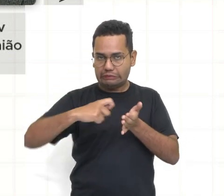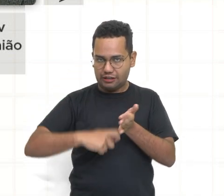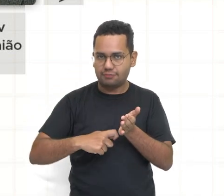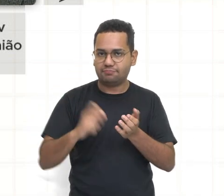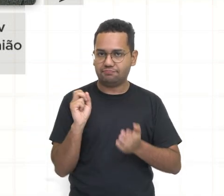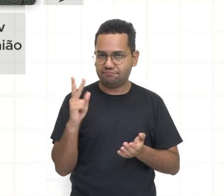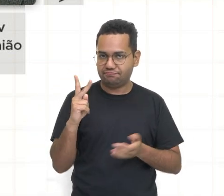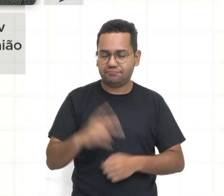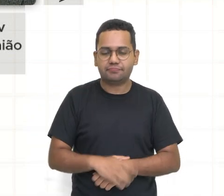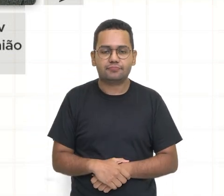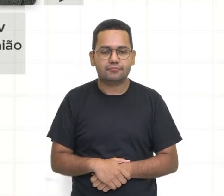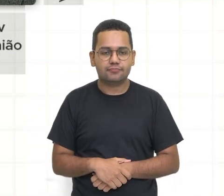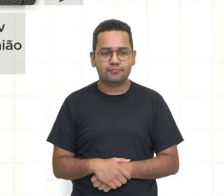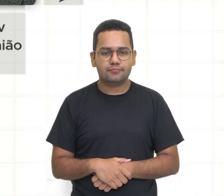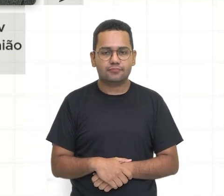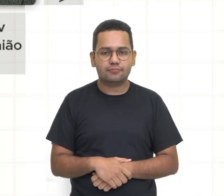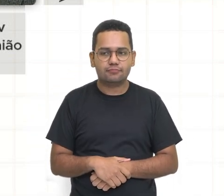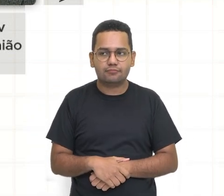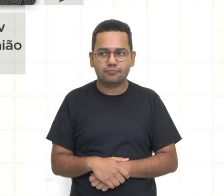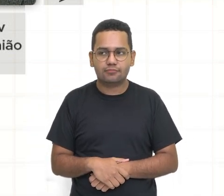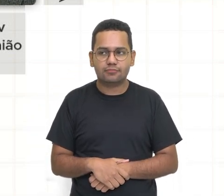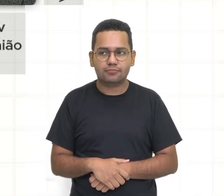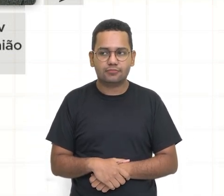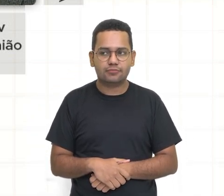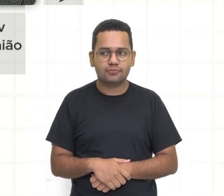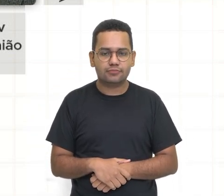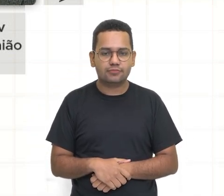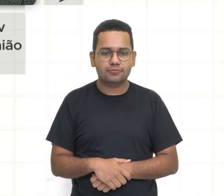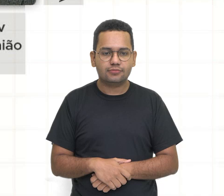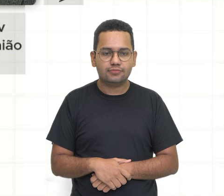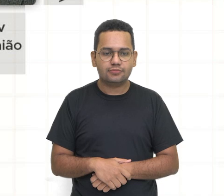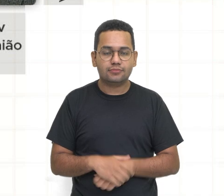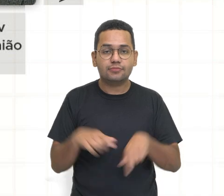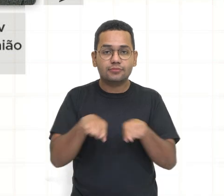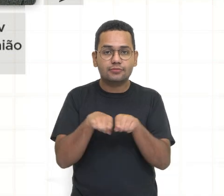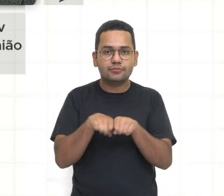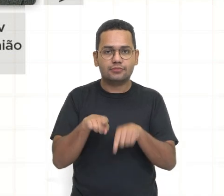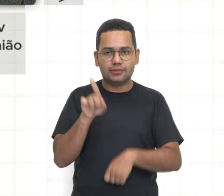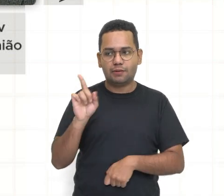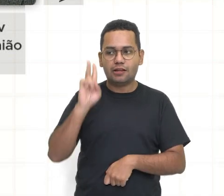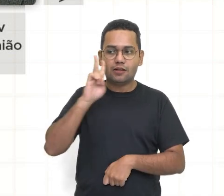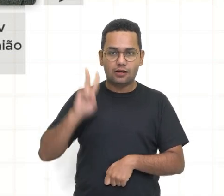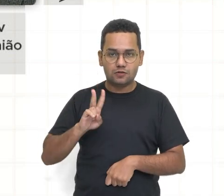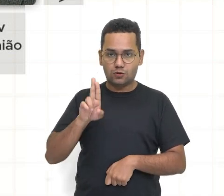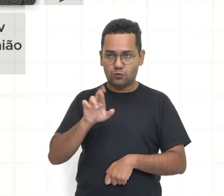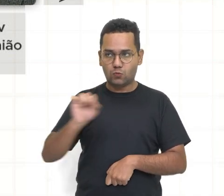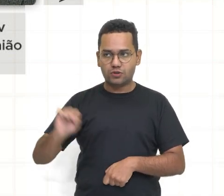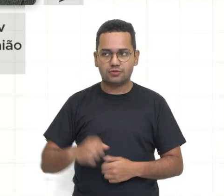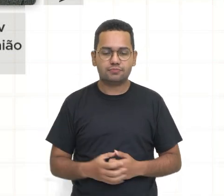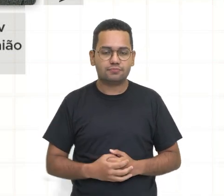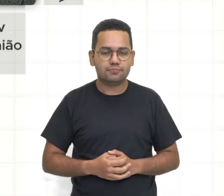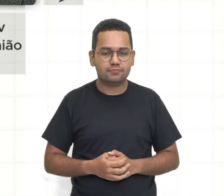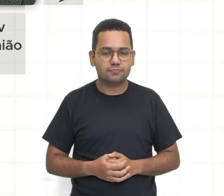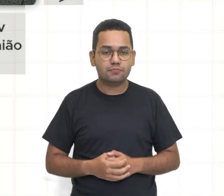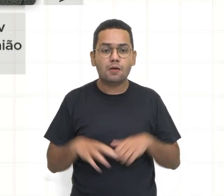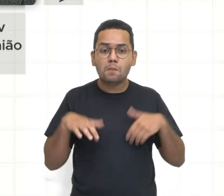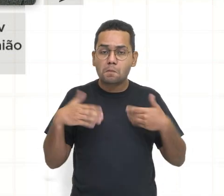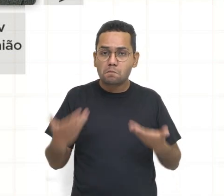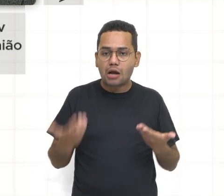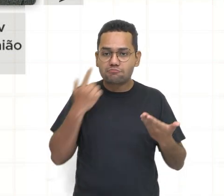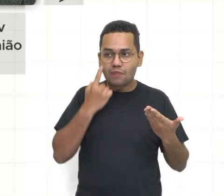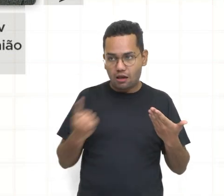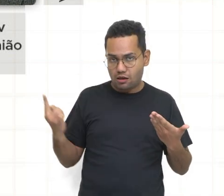esse momento da história mundial e da história da União Soviética também, tá, gente? Quando a gente fala em